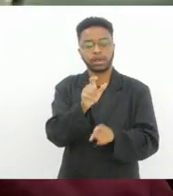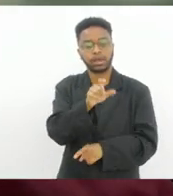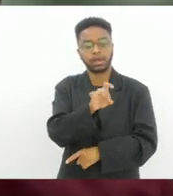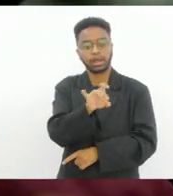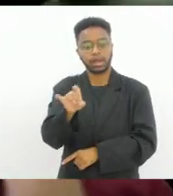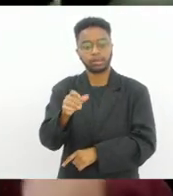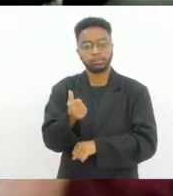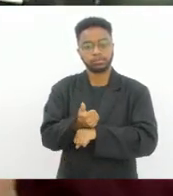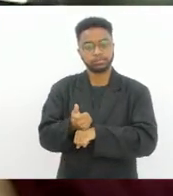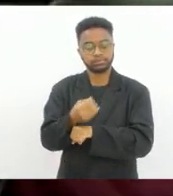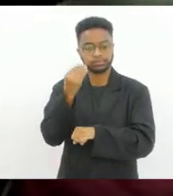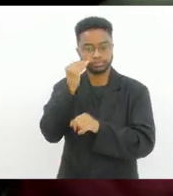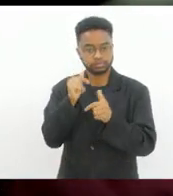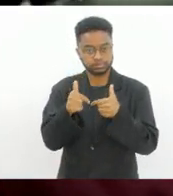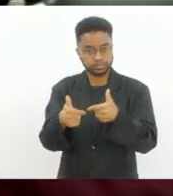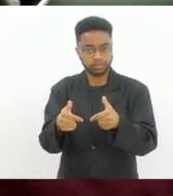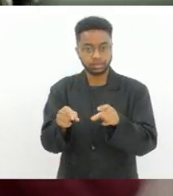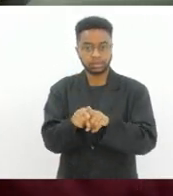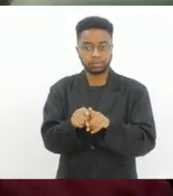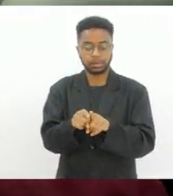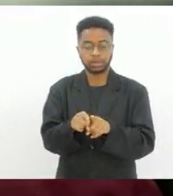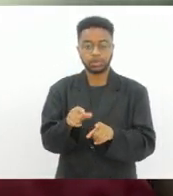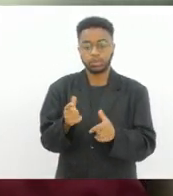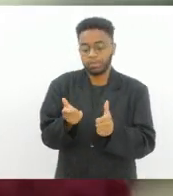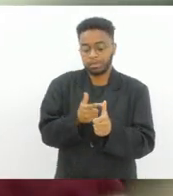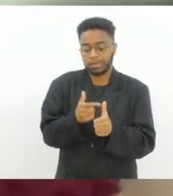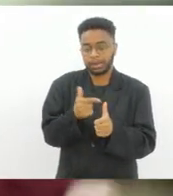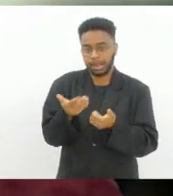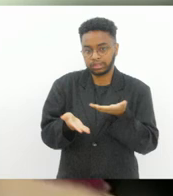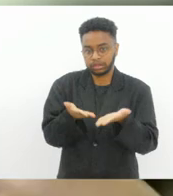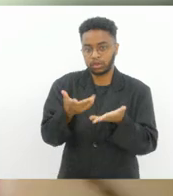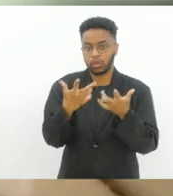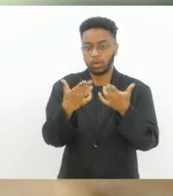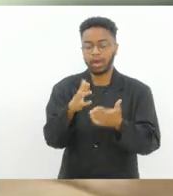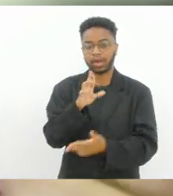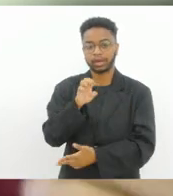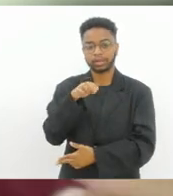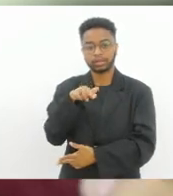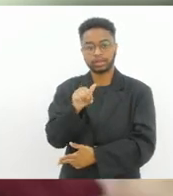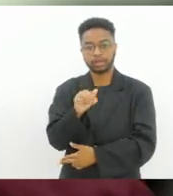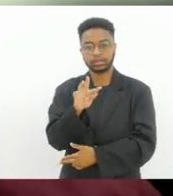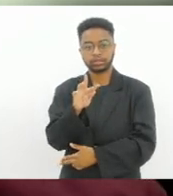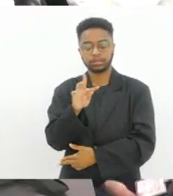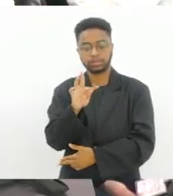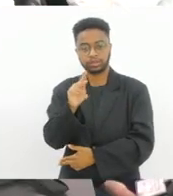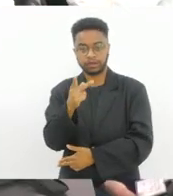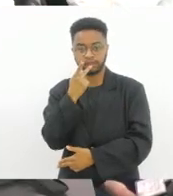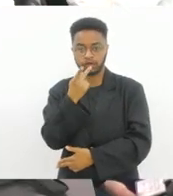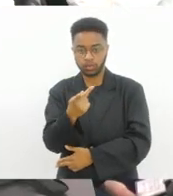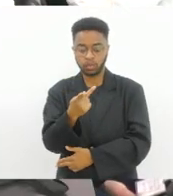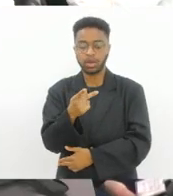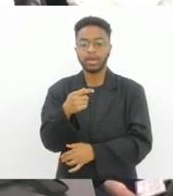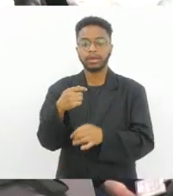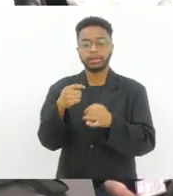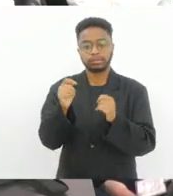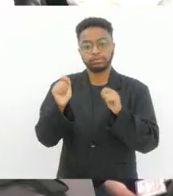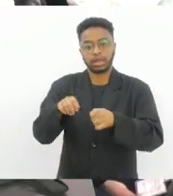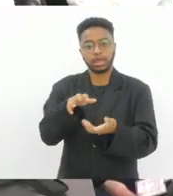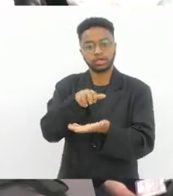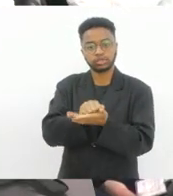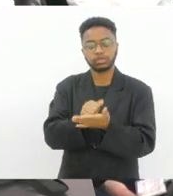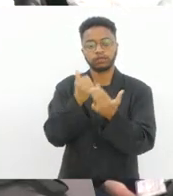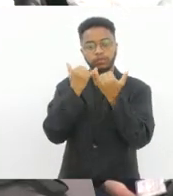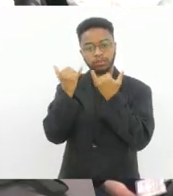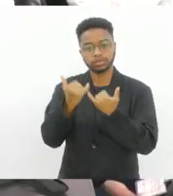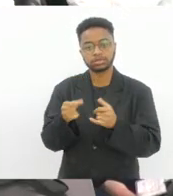possam fazer isso. E nesse primeiro atendimento, como a Renata falou, já é possível fazer o registro das informações e uma primeira